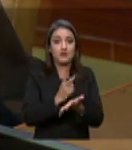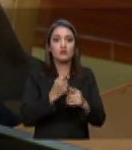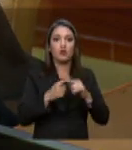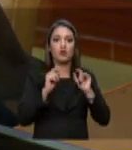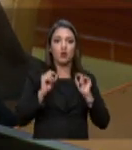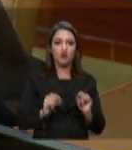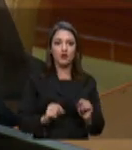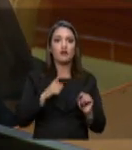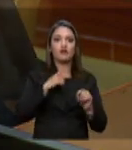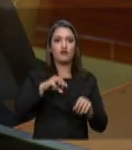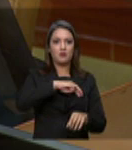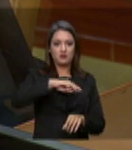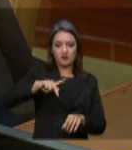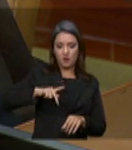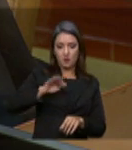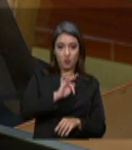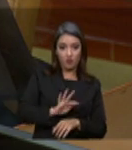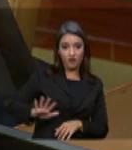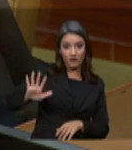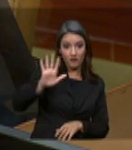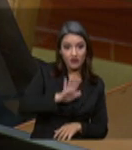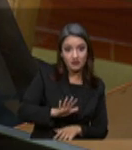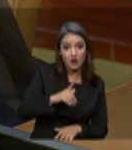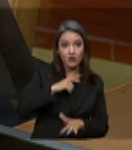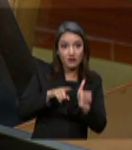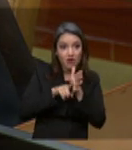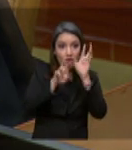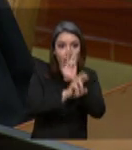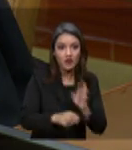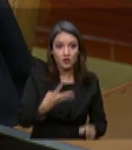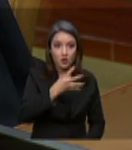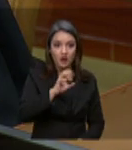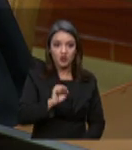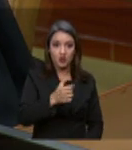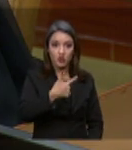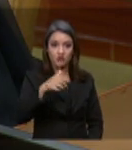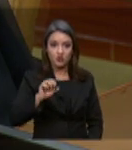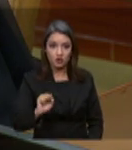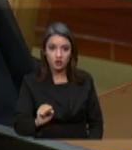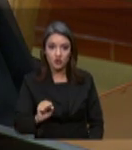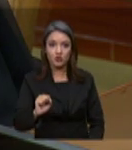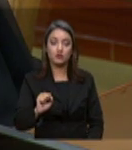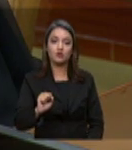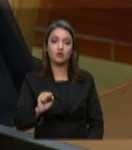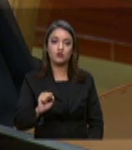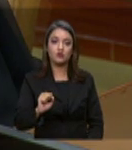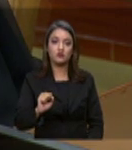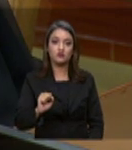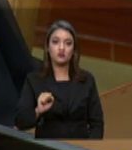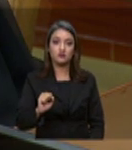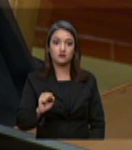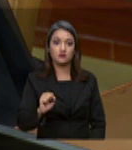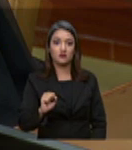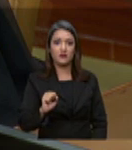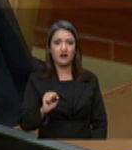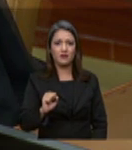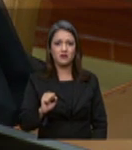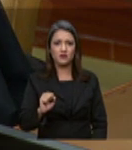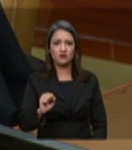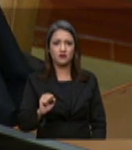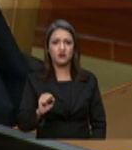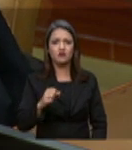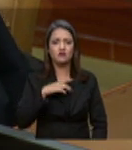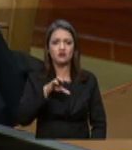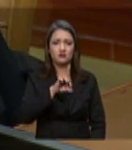que manifestação do Ministério Público Federal acostada ao inquérito 4828 conexão é